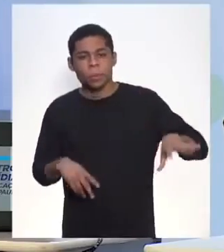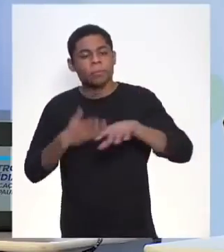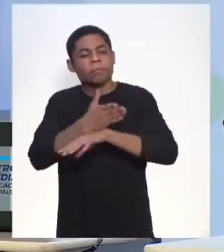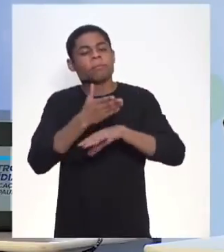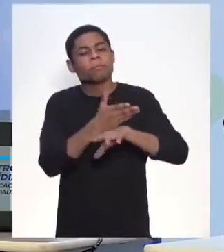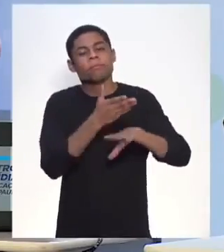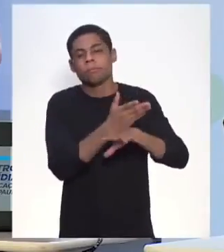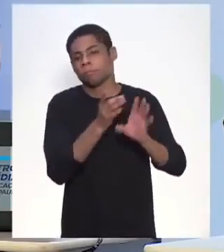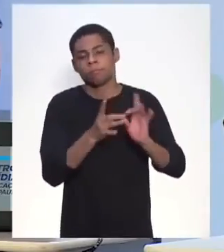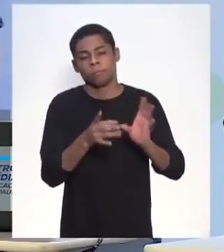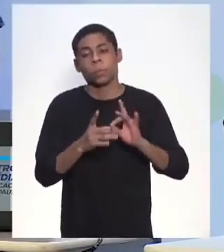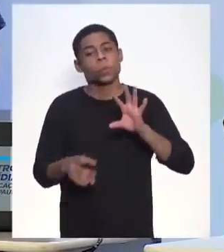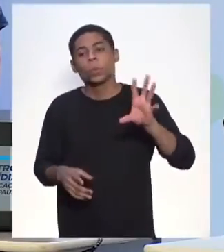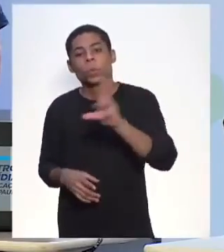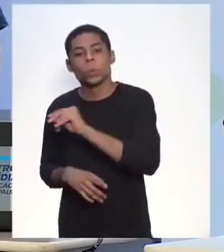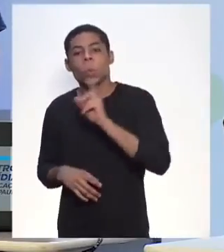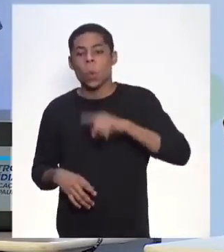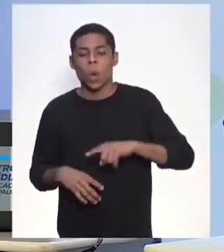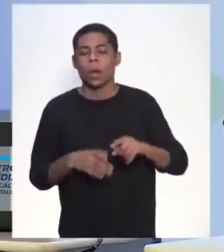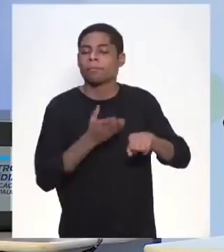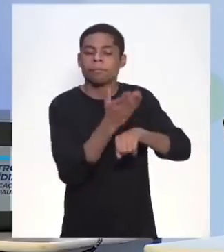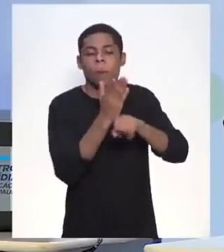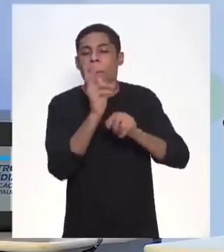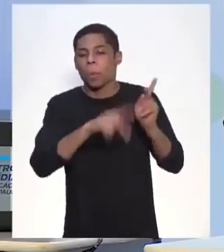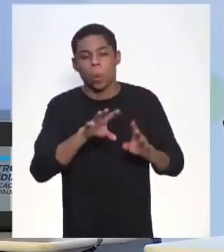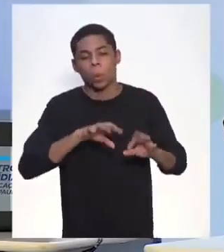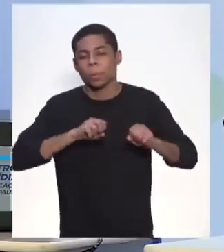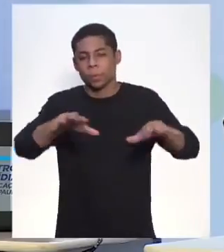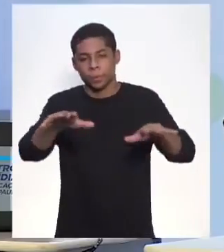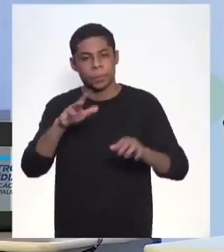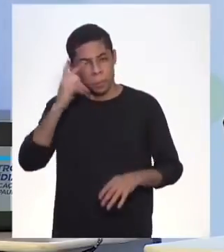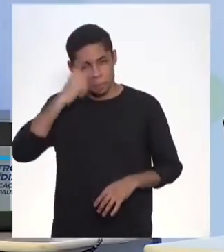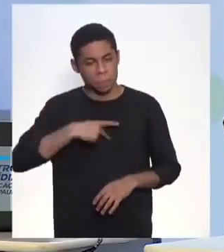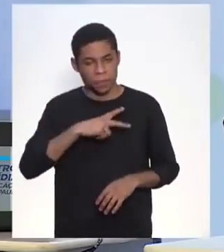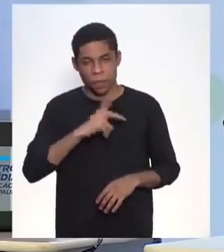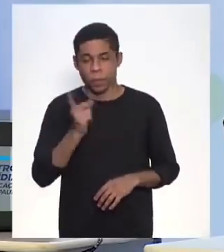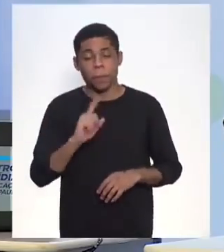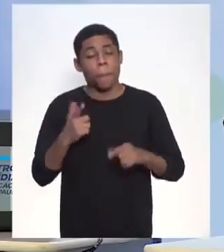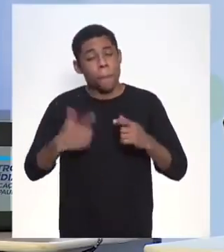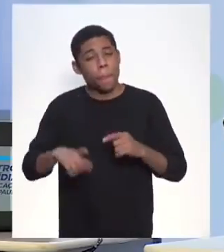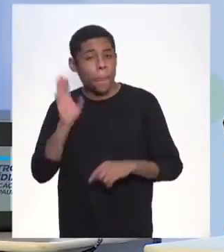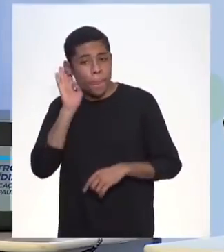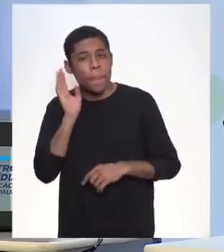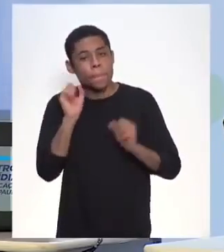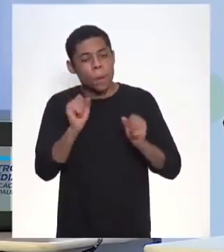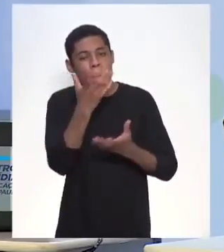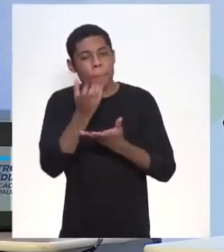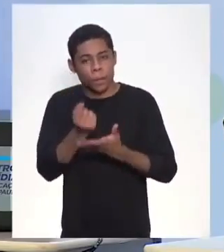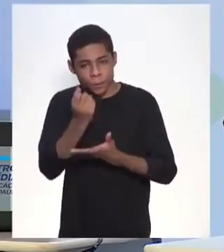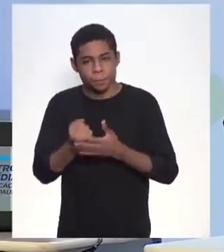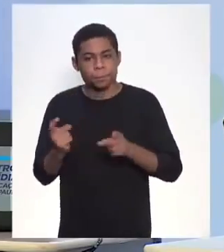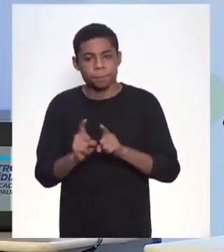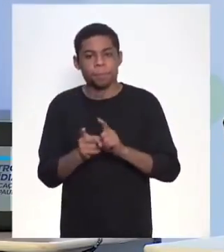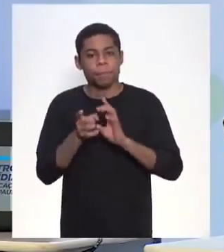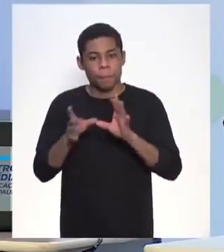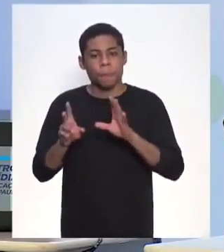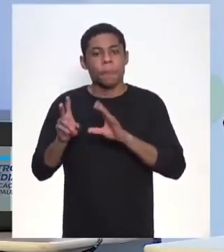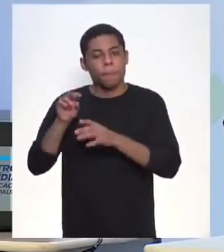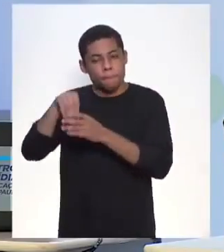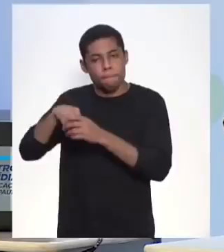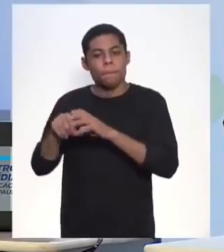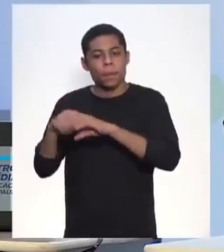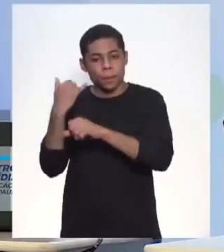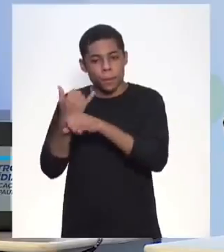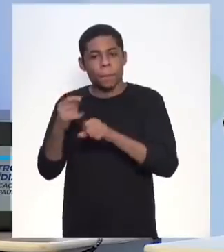então todas as obras dele você pode ler, baixar também. E o áudio também, o audiolivro também está lá no YouTube. Se você for